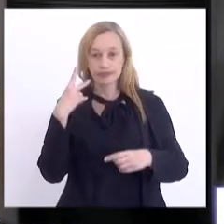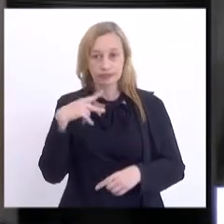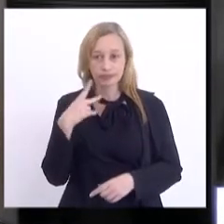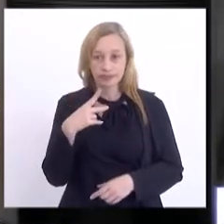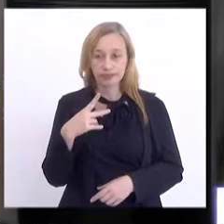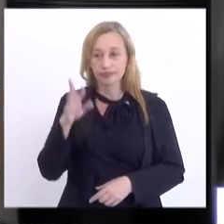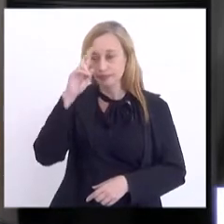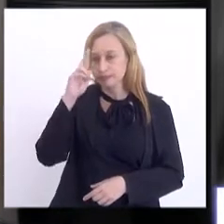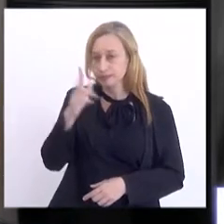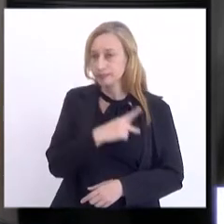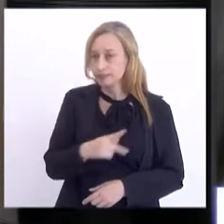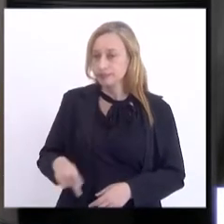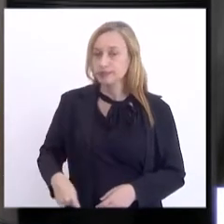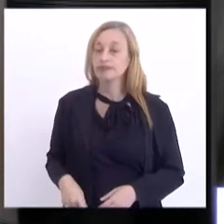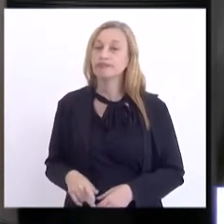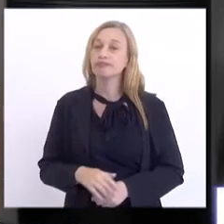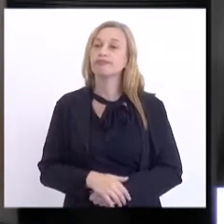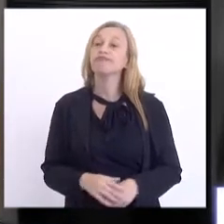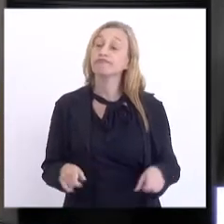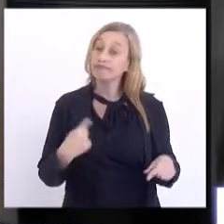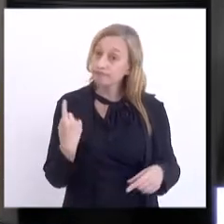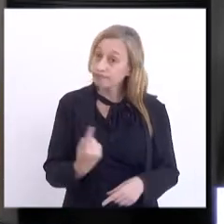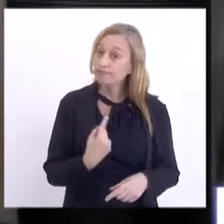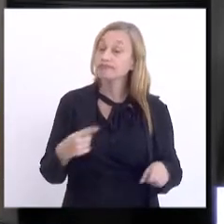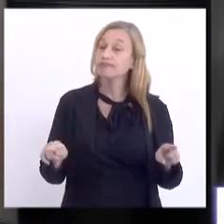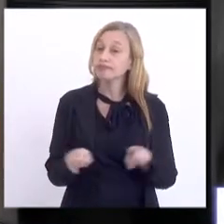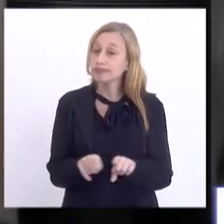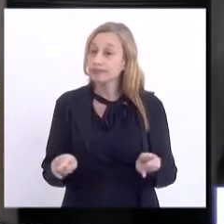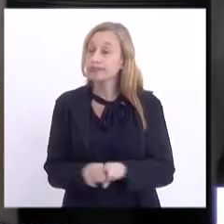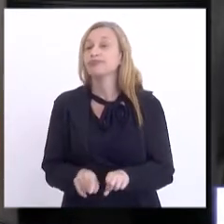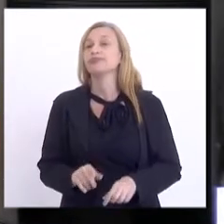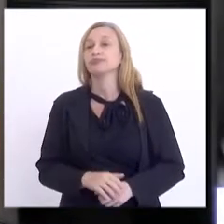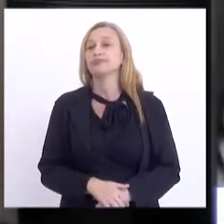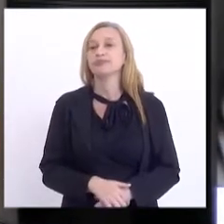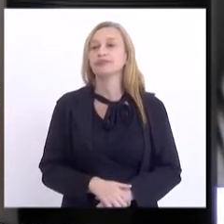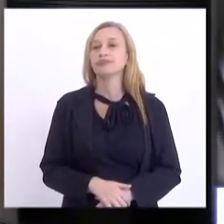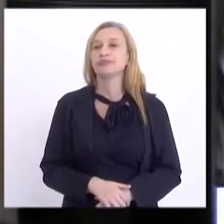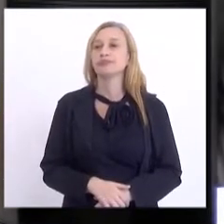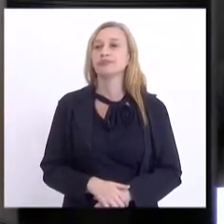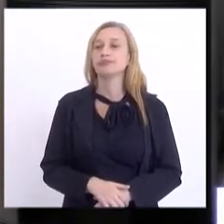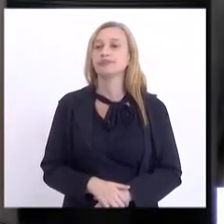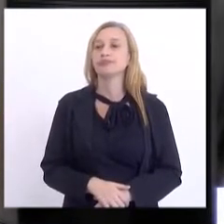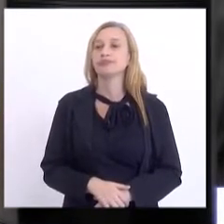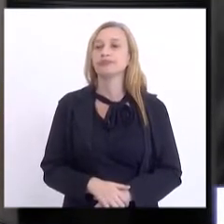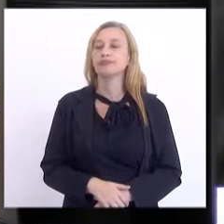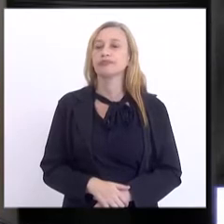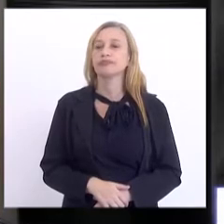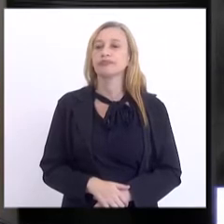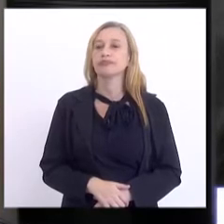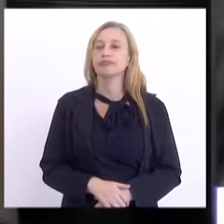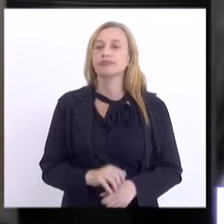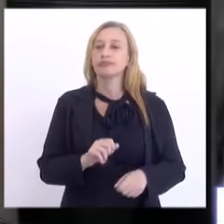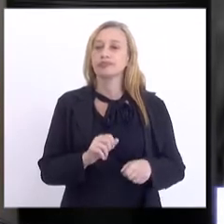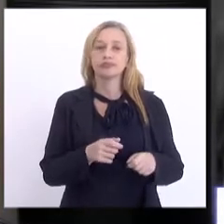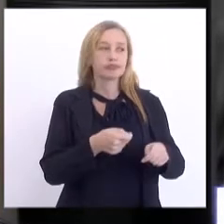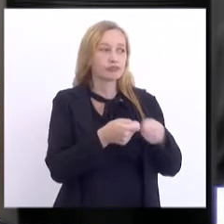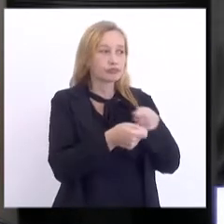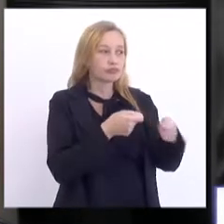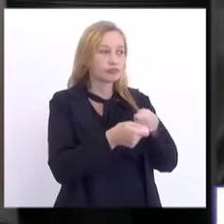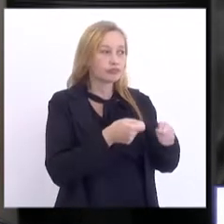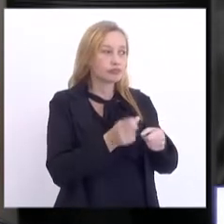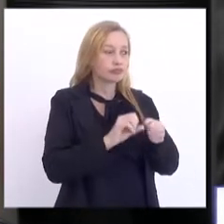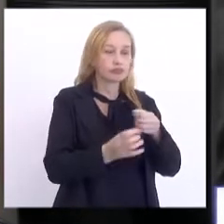de seu presidente Nós também temos que exercer o controle